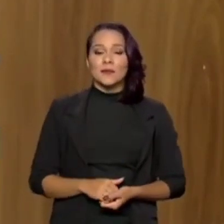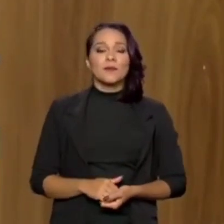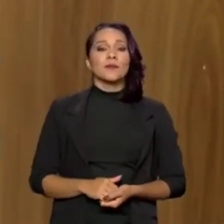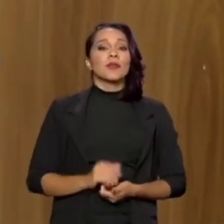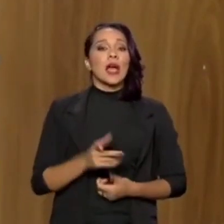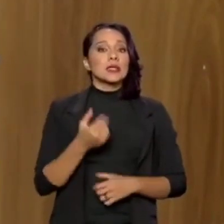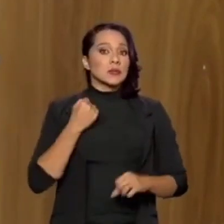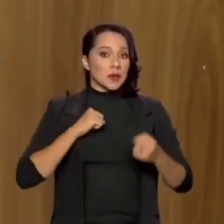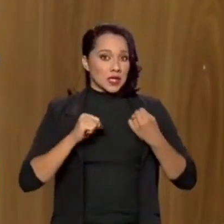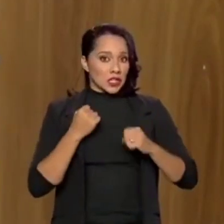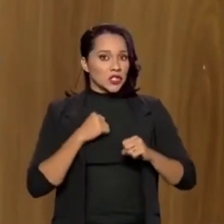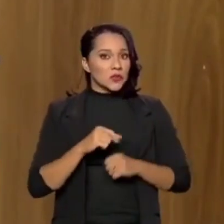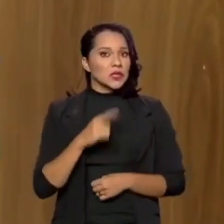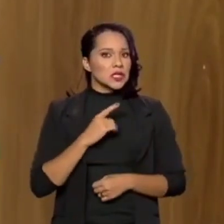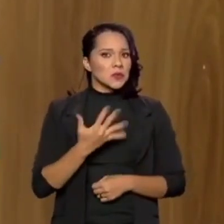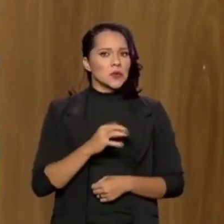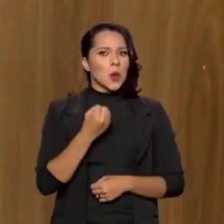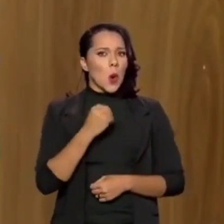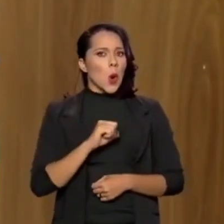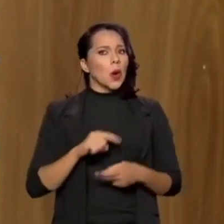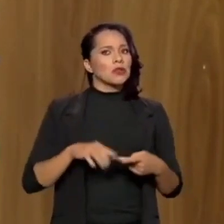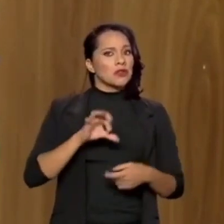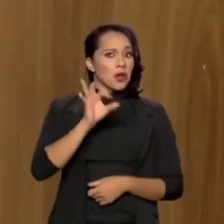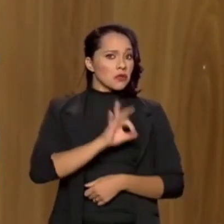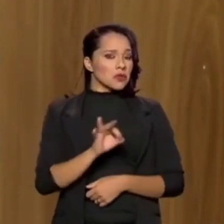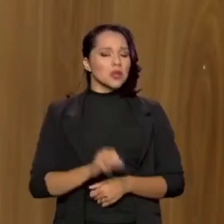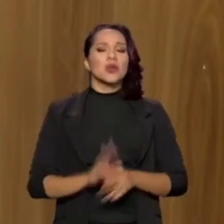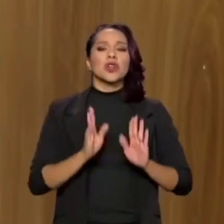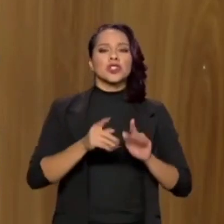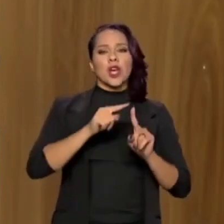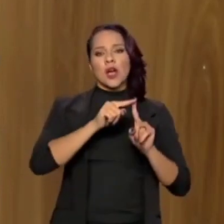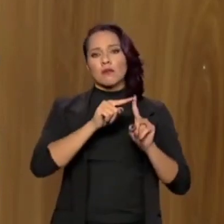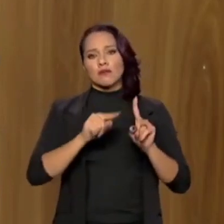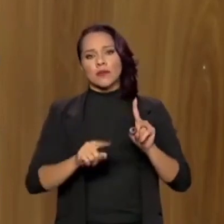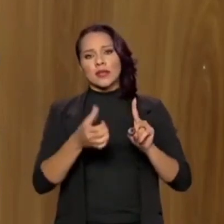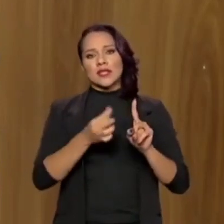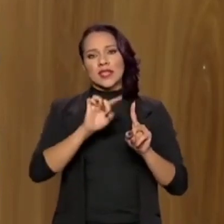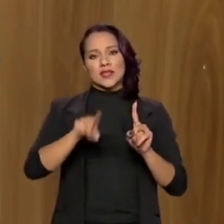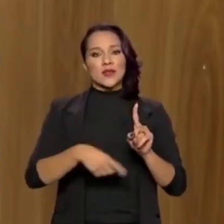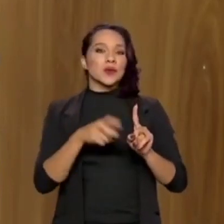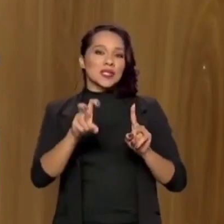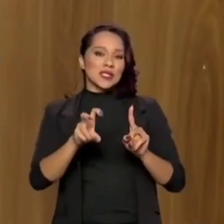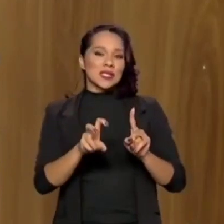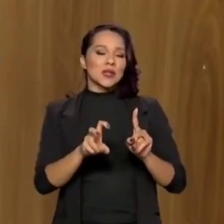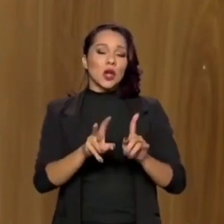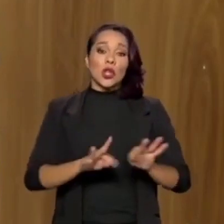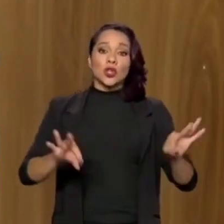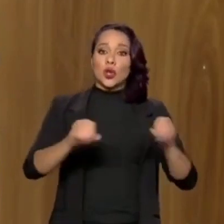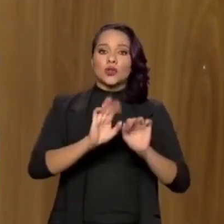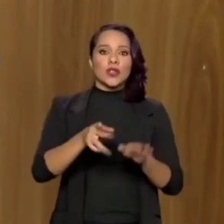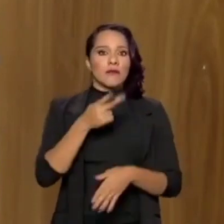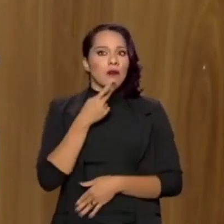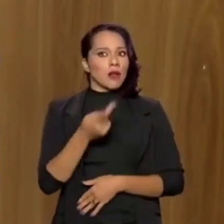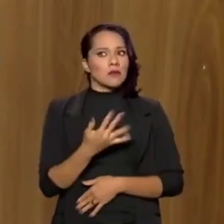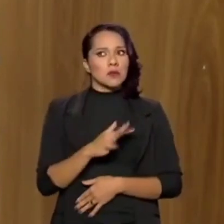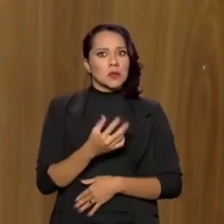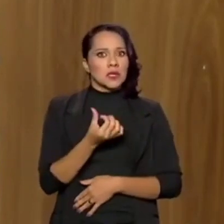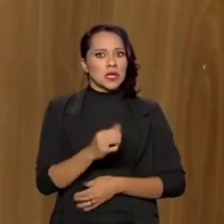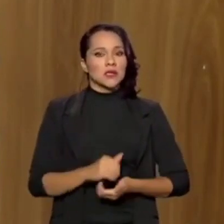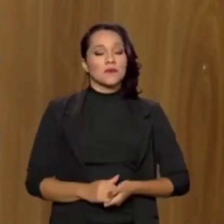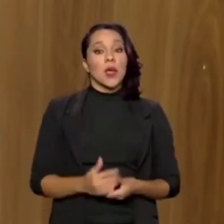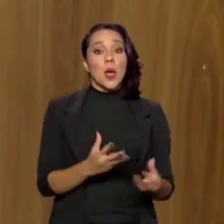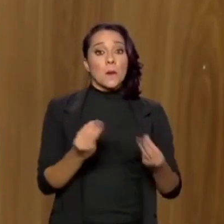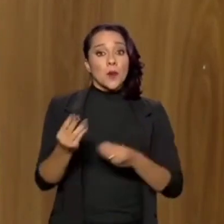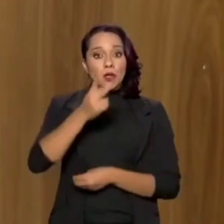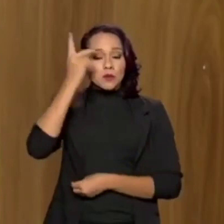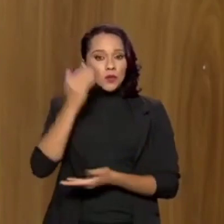As previsões que estavam em torno de 8%, 9% já desceram para 6,5%. Está todo mundo já falando em 6%. Muita